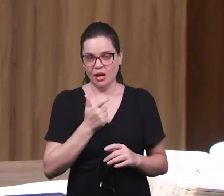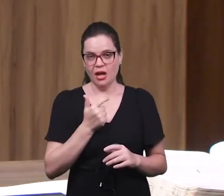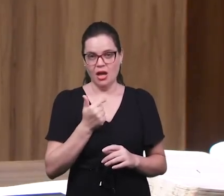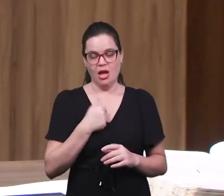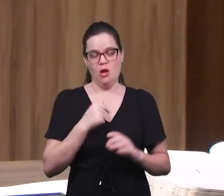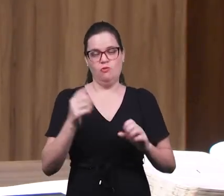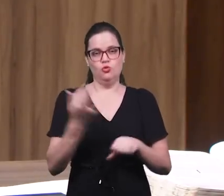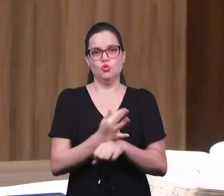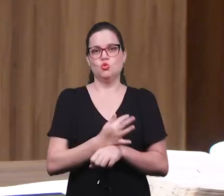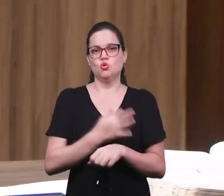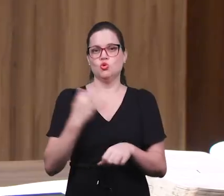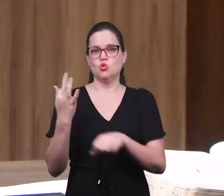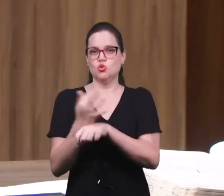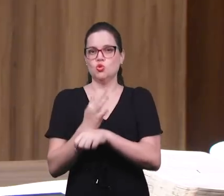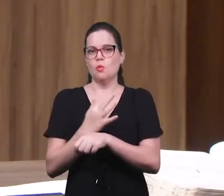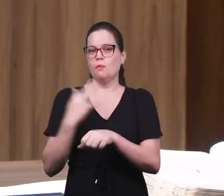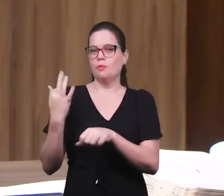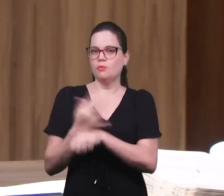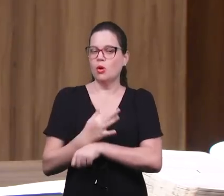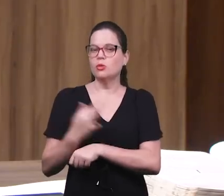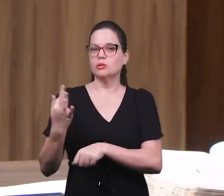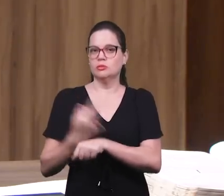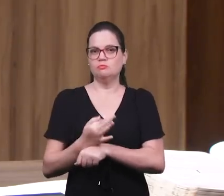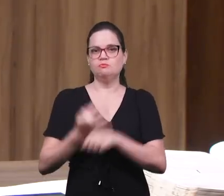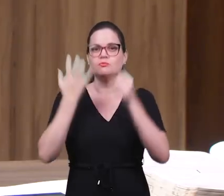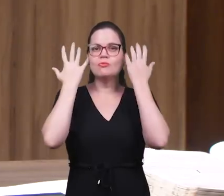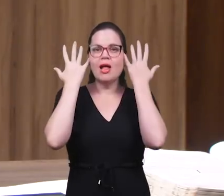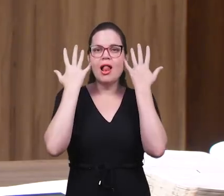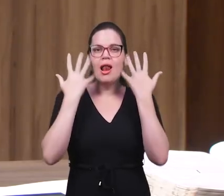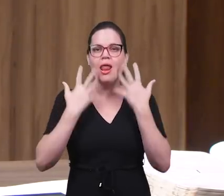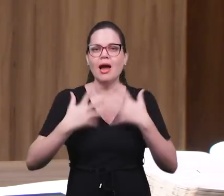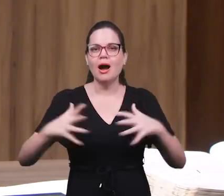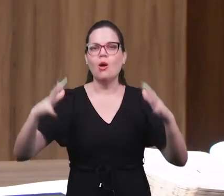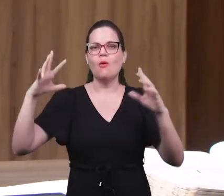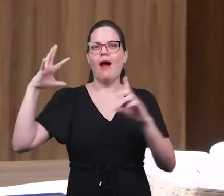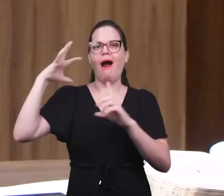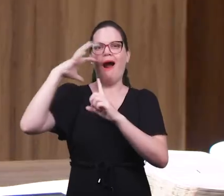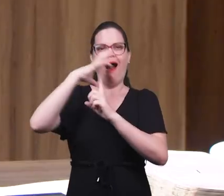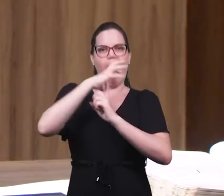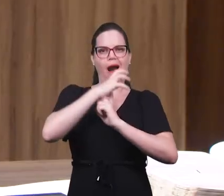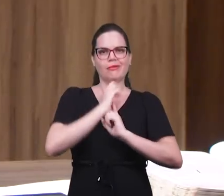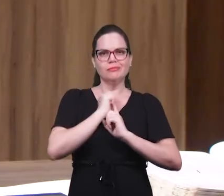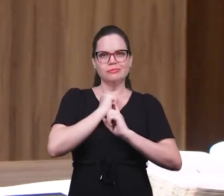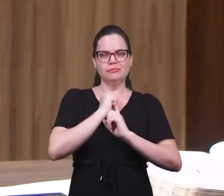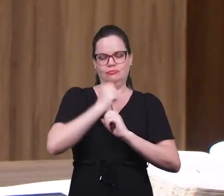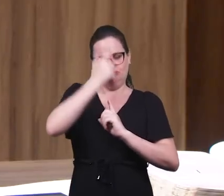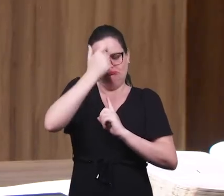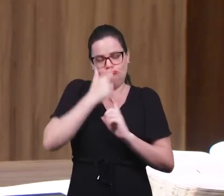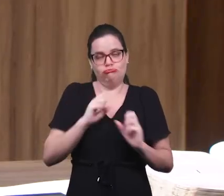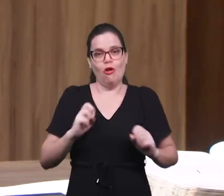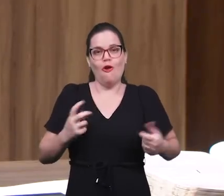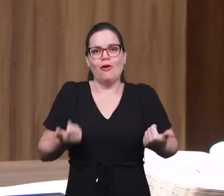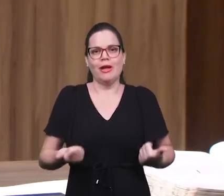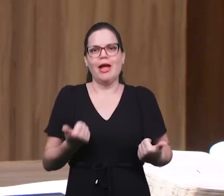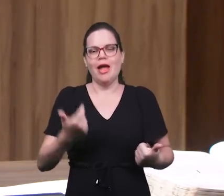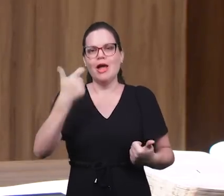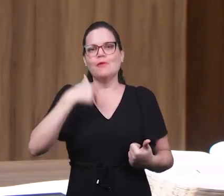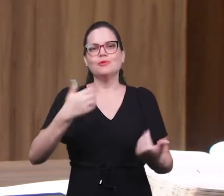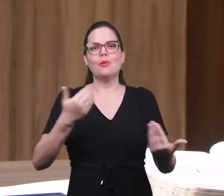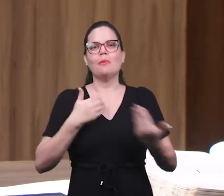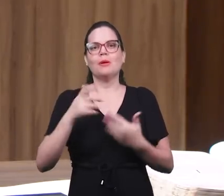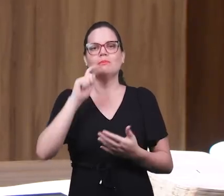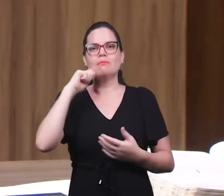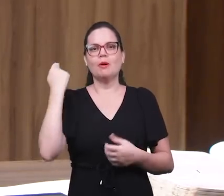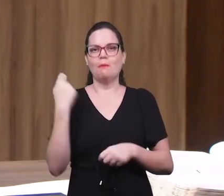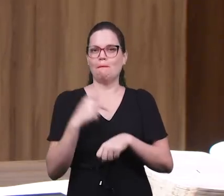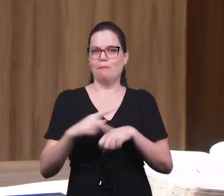puro. Olha que texto, né? Para que possa ser achado pão puro. Eles iam com toda a coragem, não tinha nada que fazer